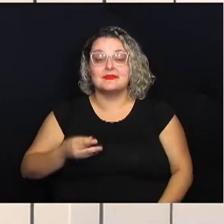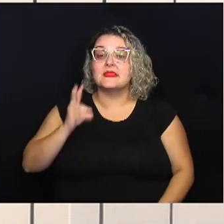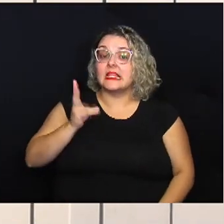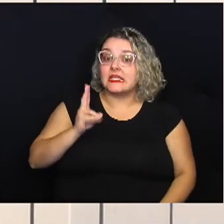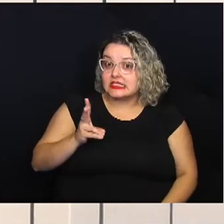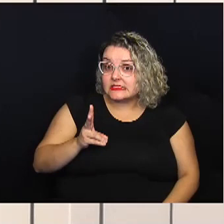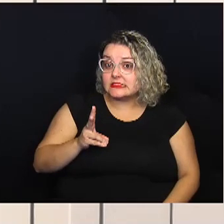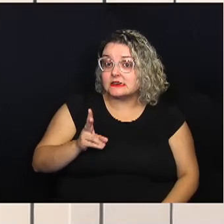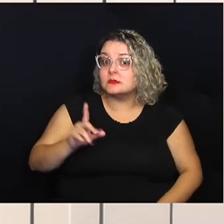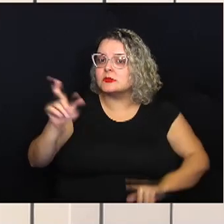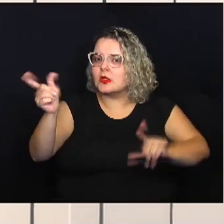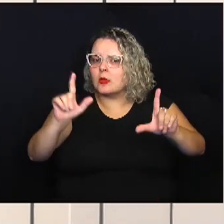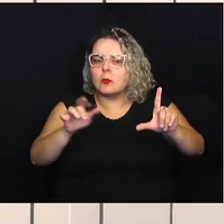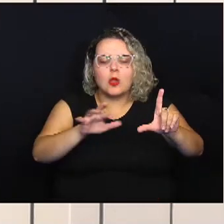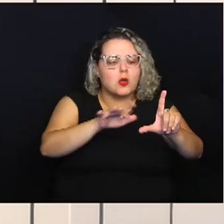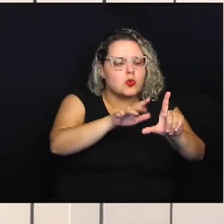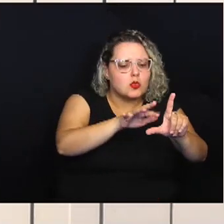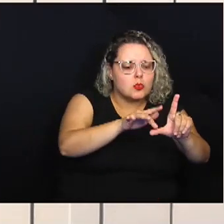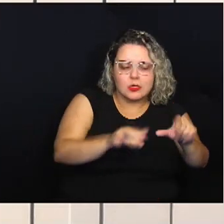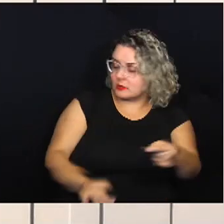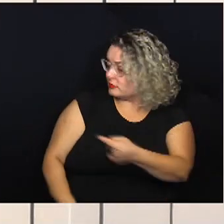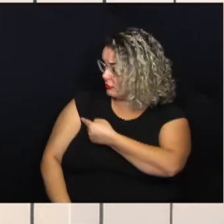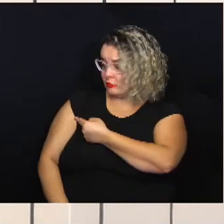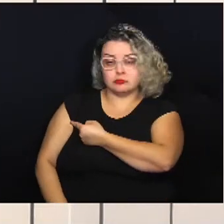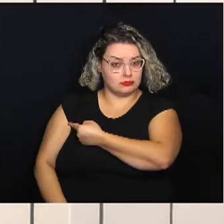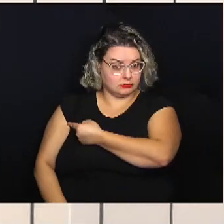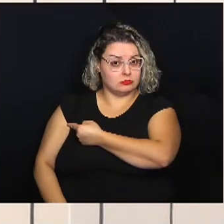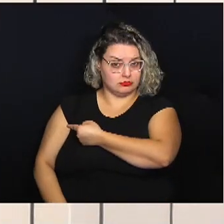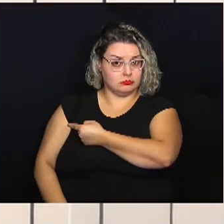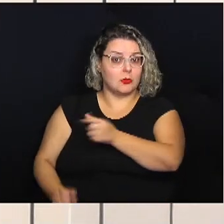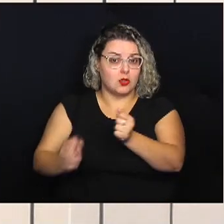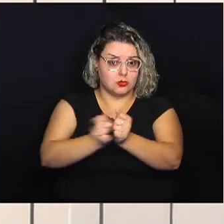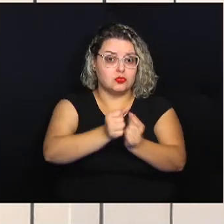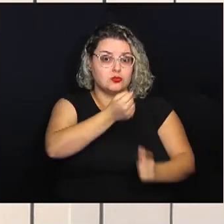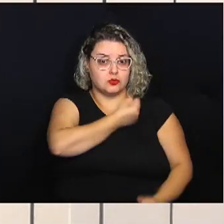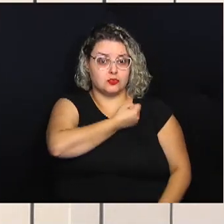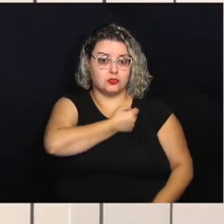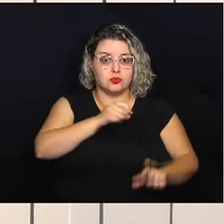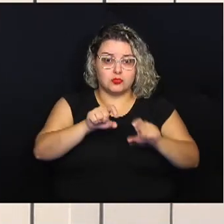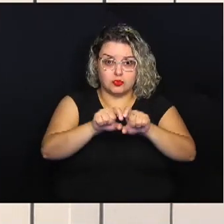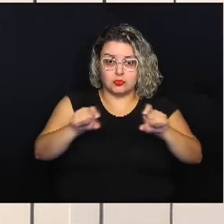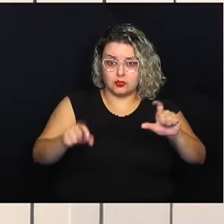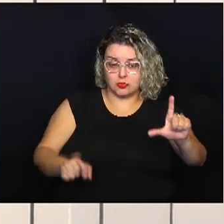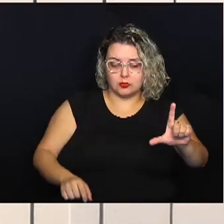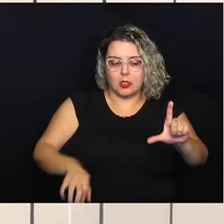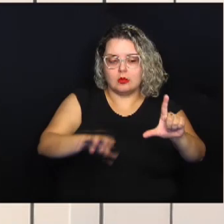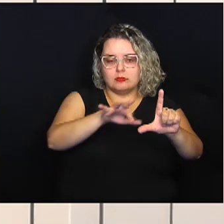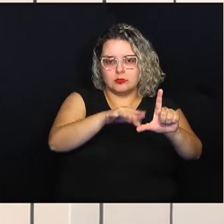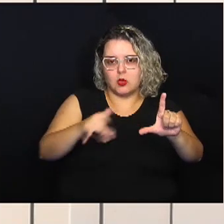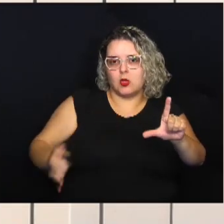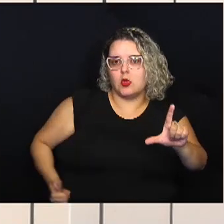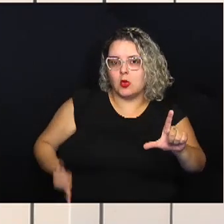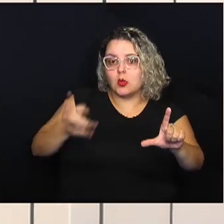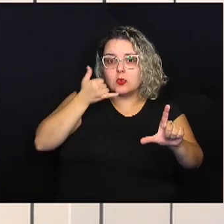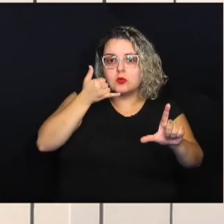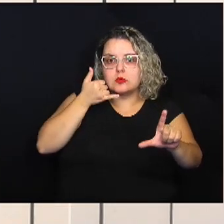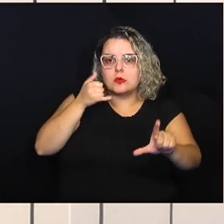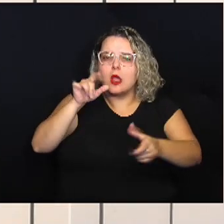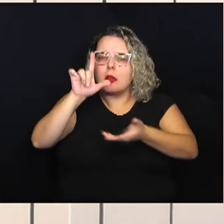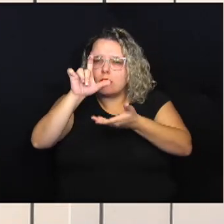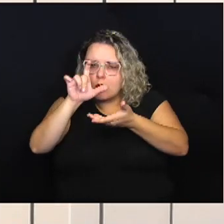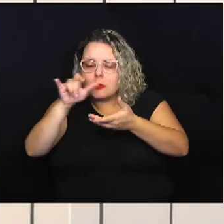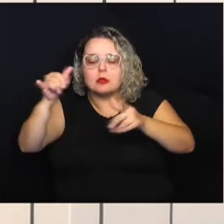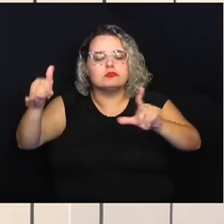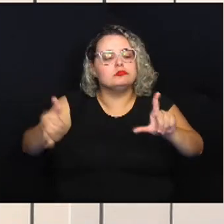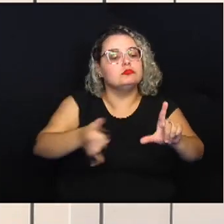aparecer aí na sua tela um QR Code junto com o número do seu celular, se você abrir a câmera do seu celular e apontar